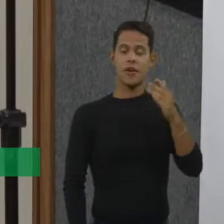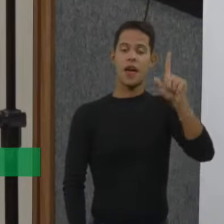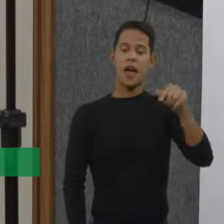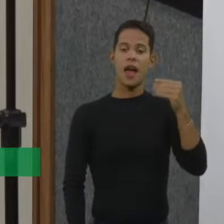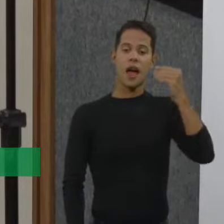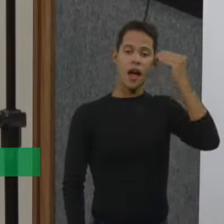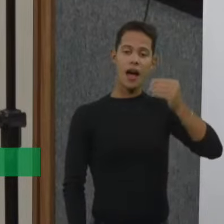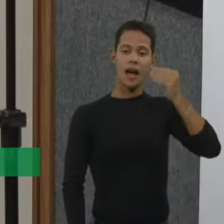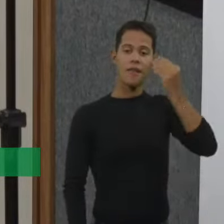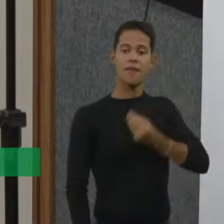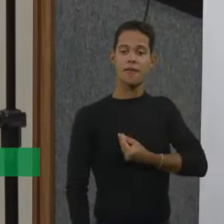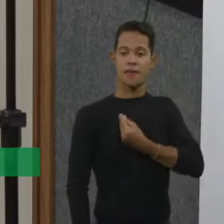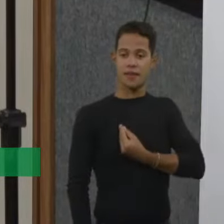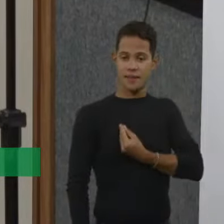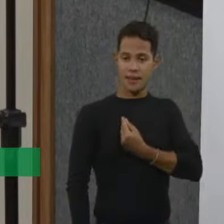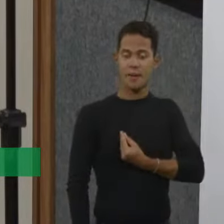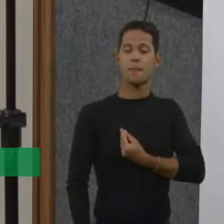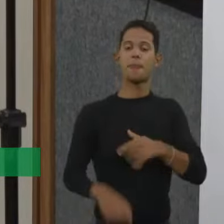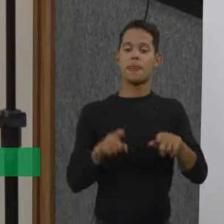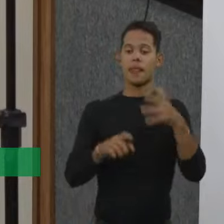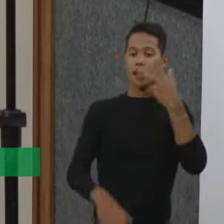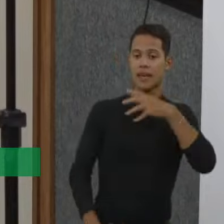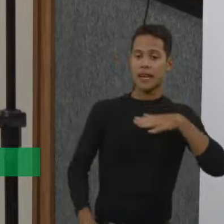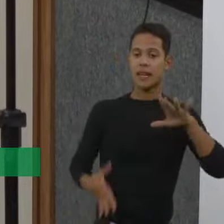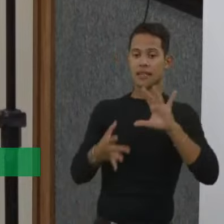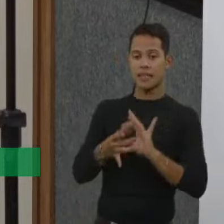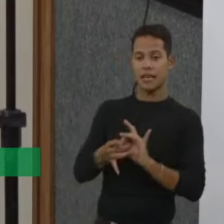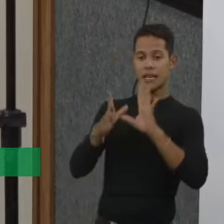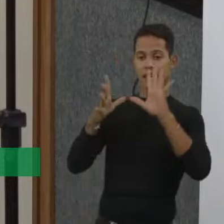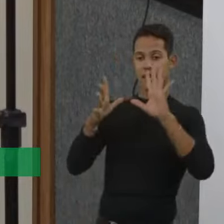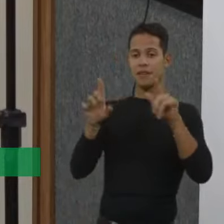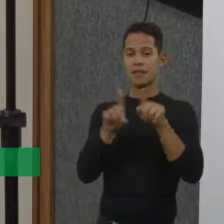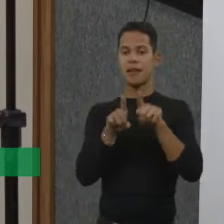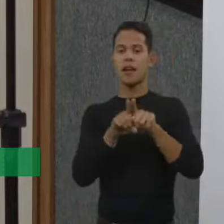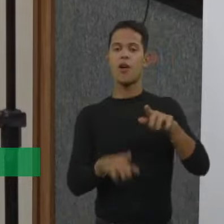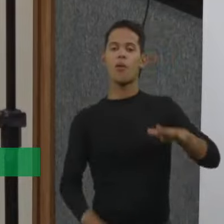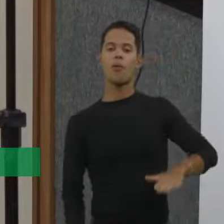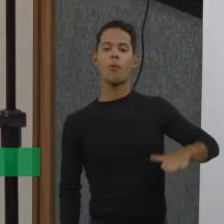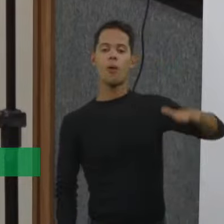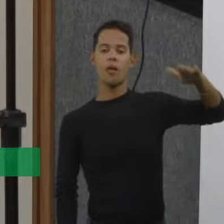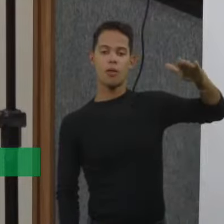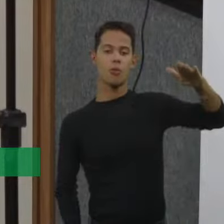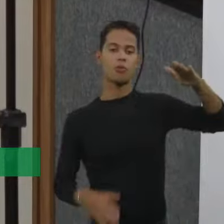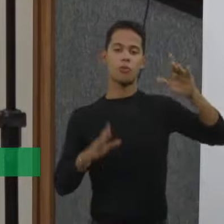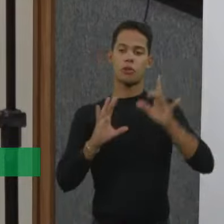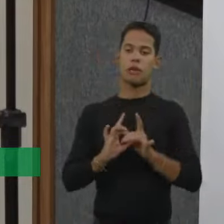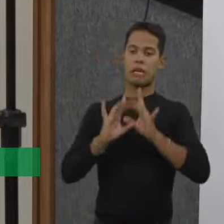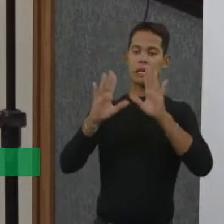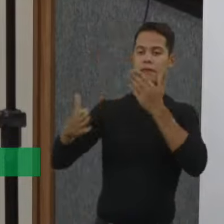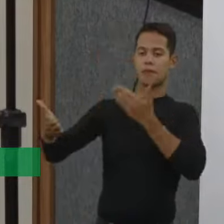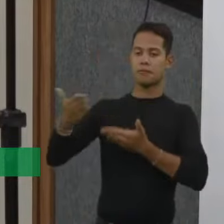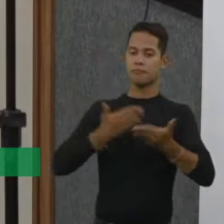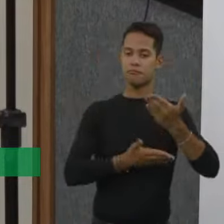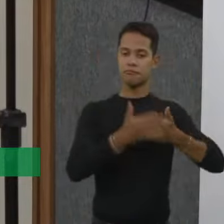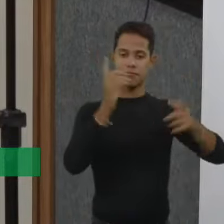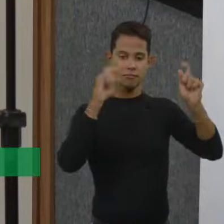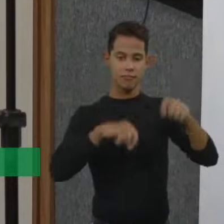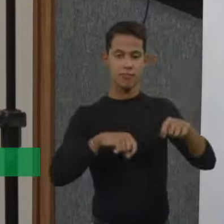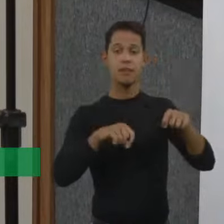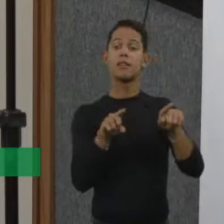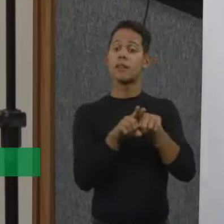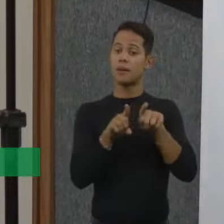É também deixar a criança ser livre, é deixar o adulto sair, conviver. Isso também é parte do tratamento e poucas